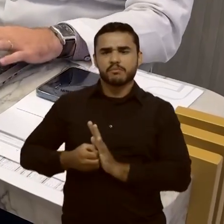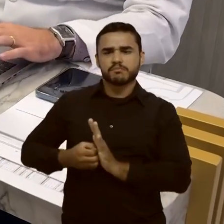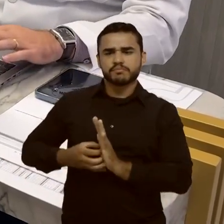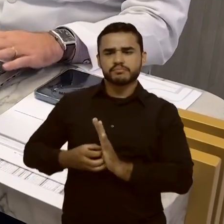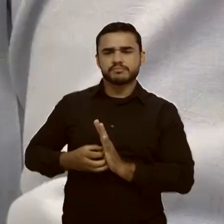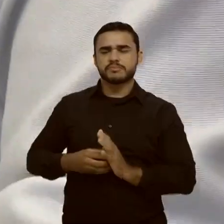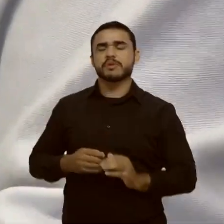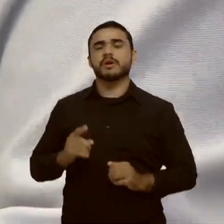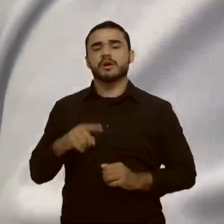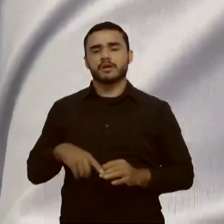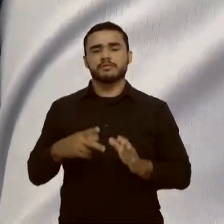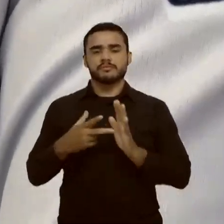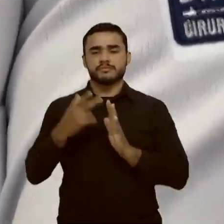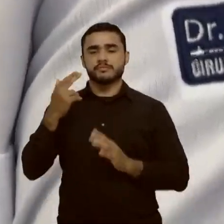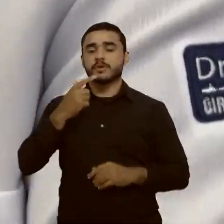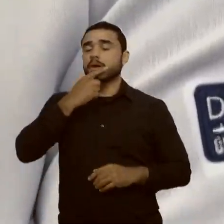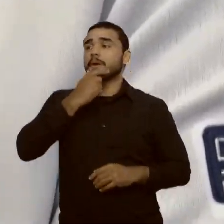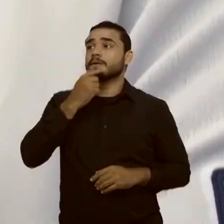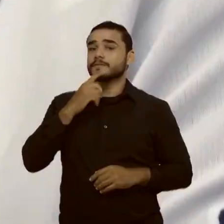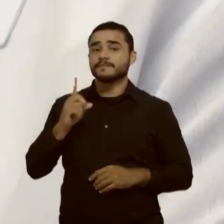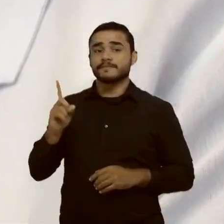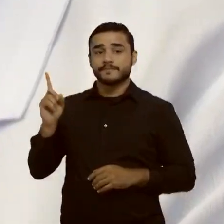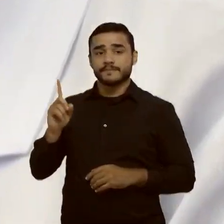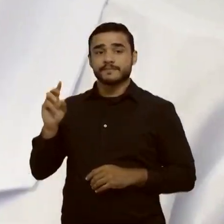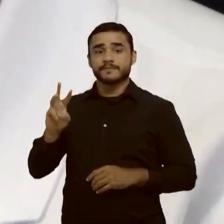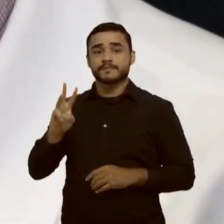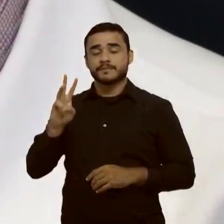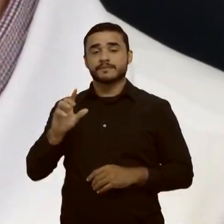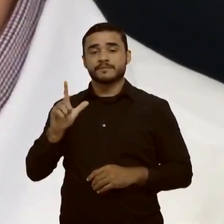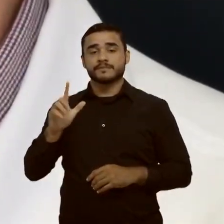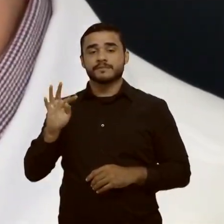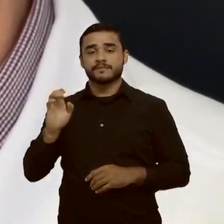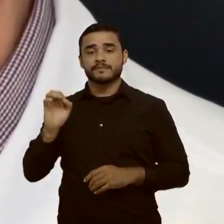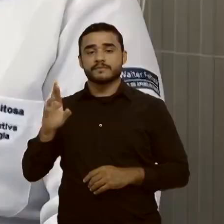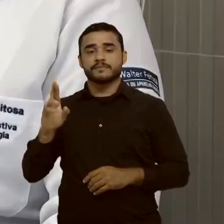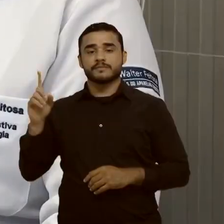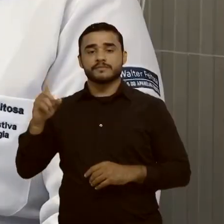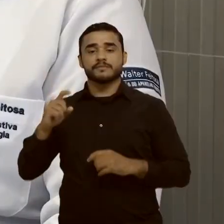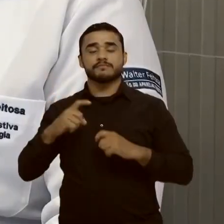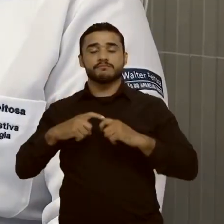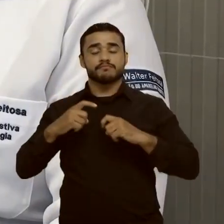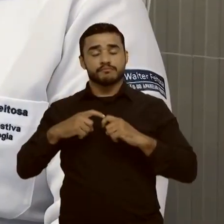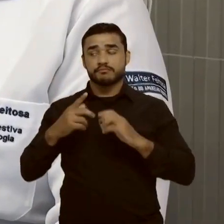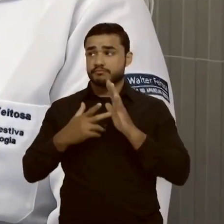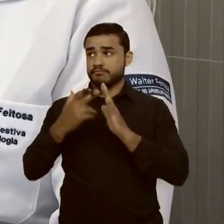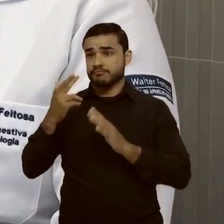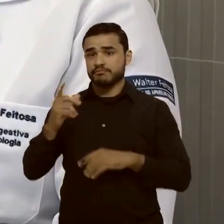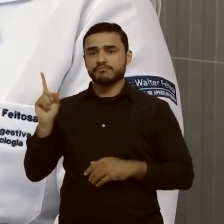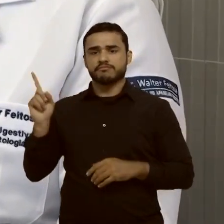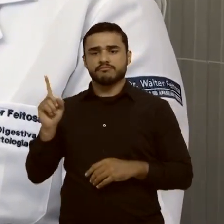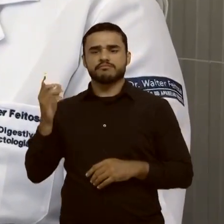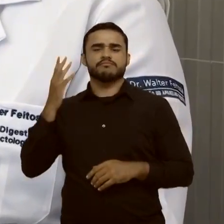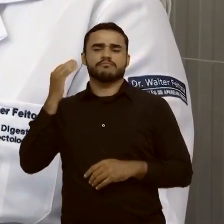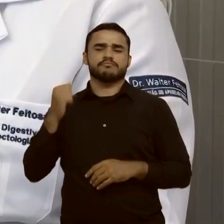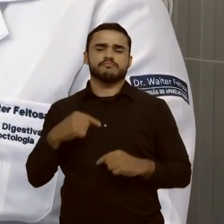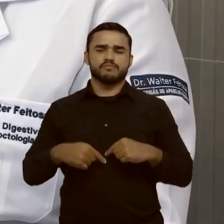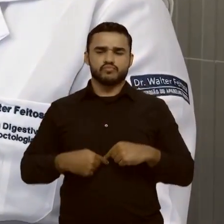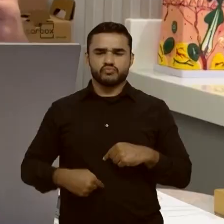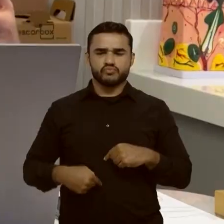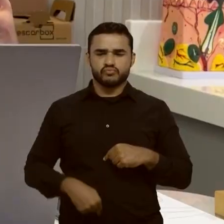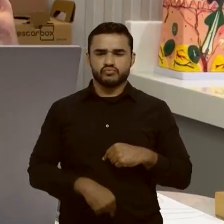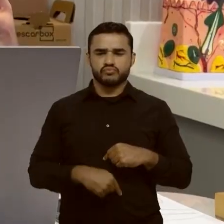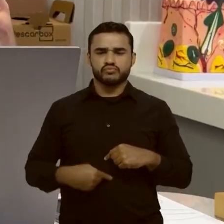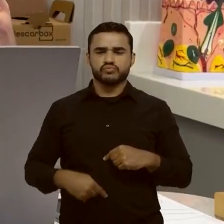Elton foi realizado pelo cirurgião digestivo Walter Feitosa, membro da Sociedade Brasileira de Hérnia e Parede